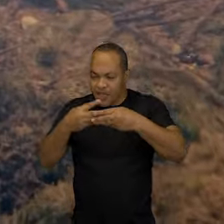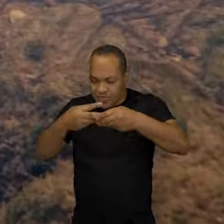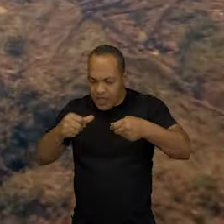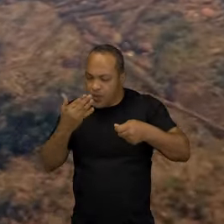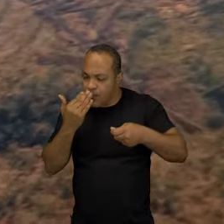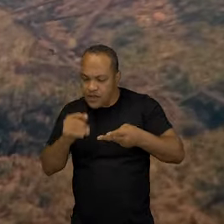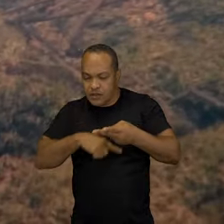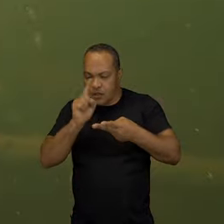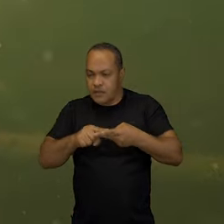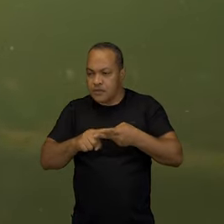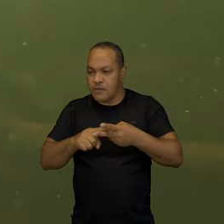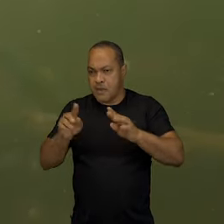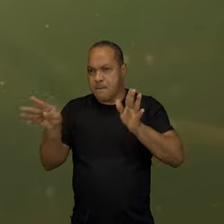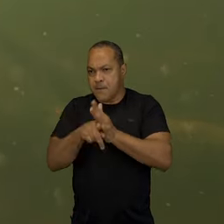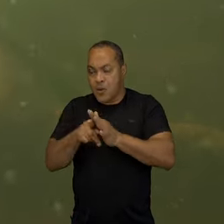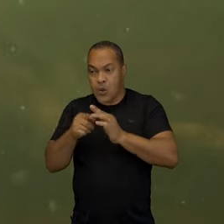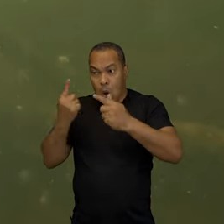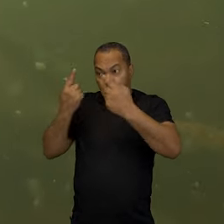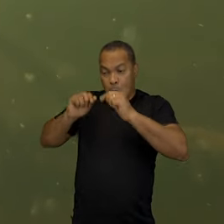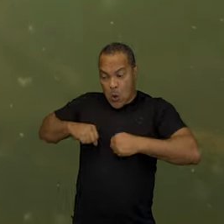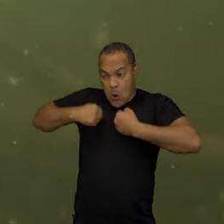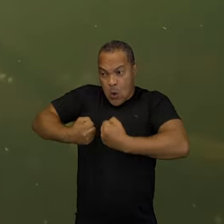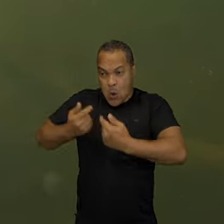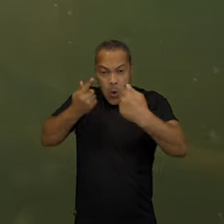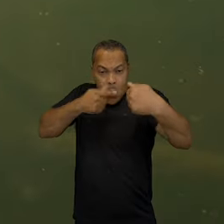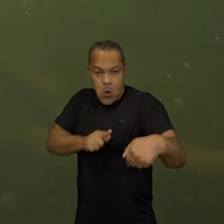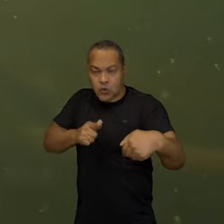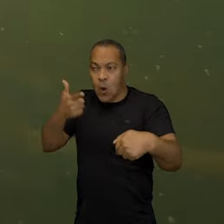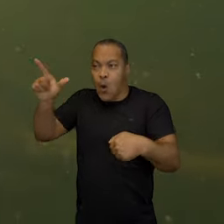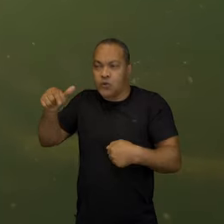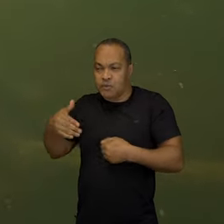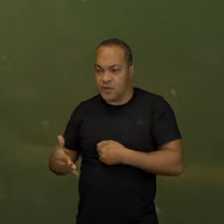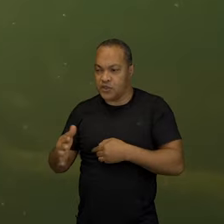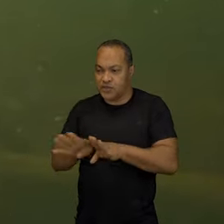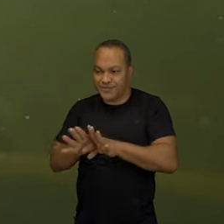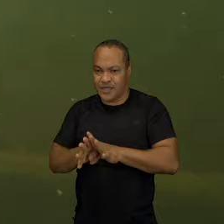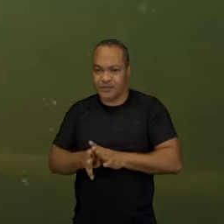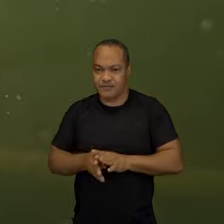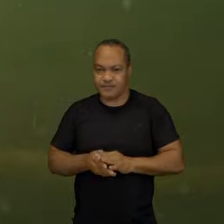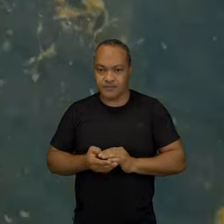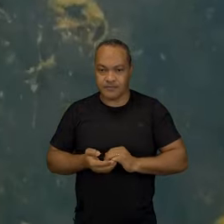terrestre e competem pela sobrevivência contra espécies não nativas.